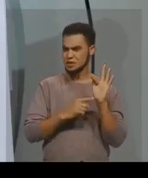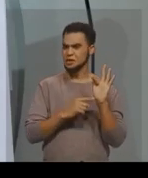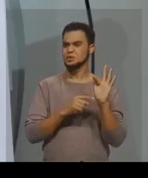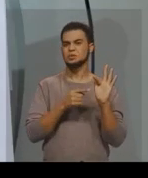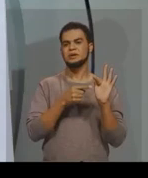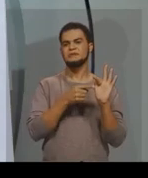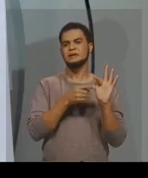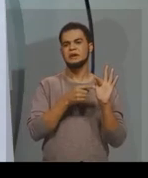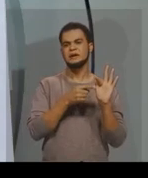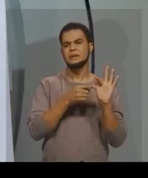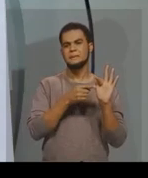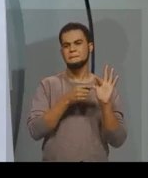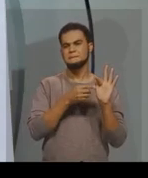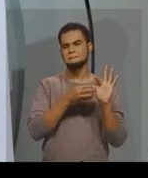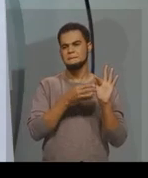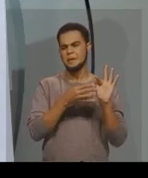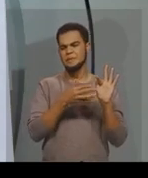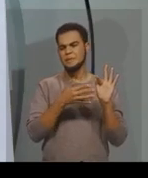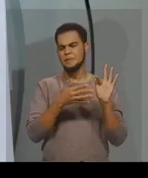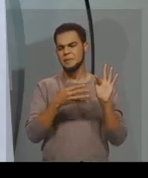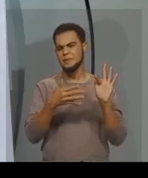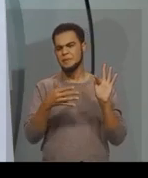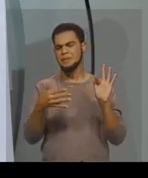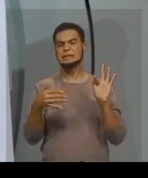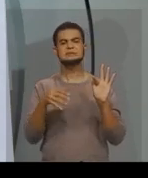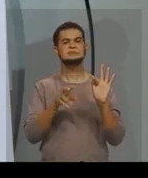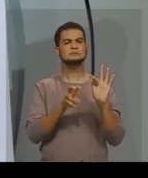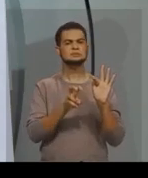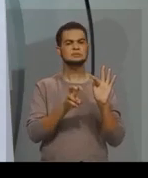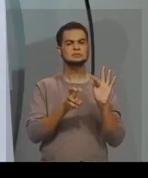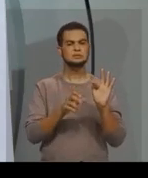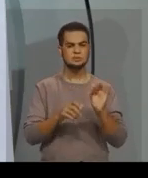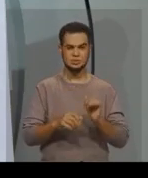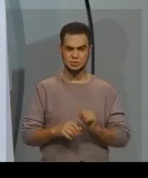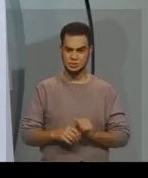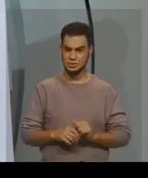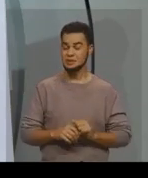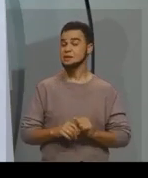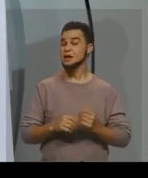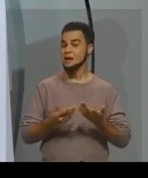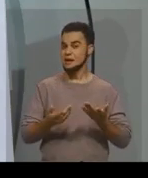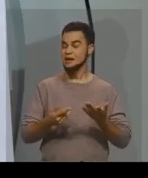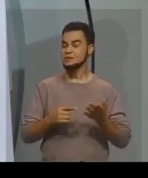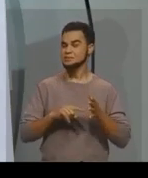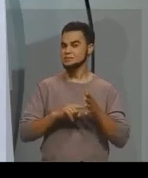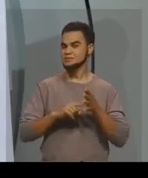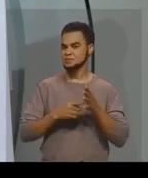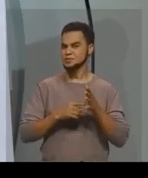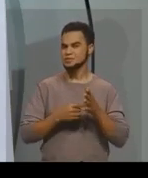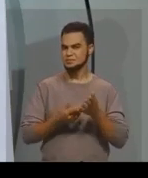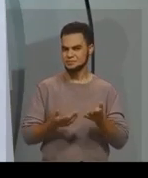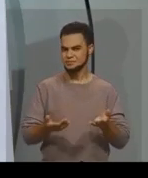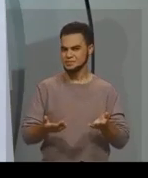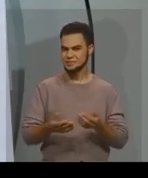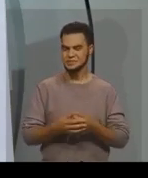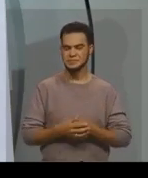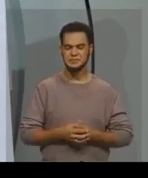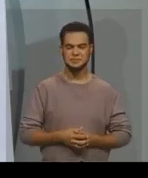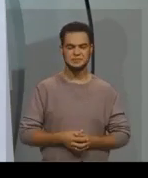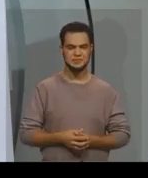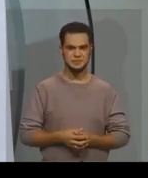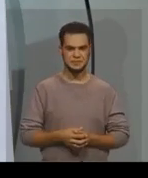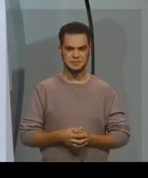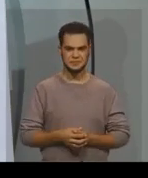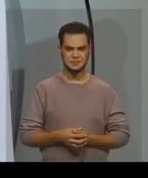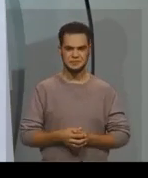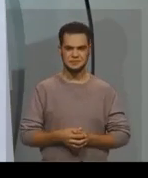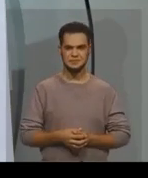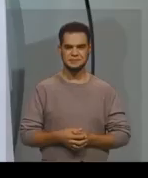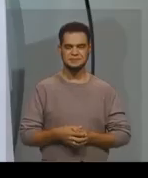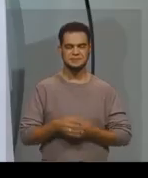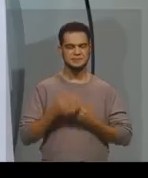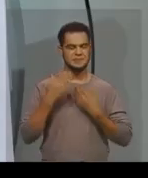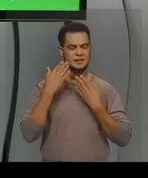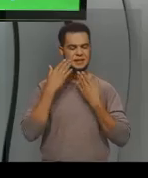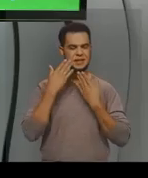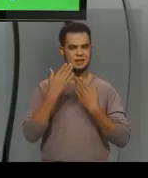de 5. E multiplica, tá bom? É um exemplo, beleza?